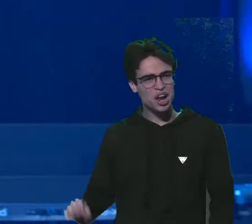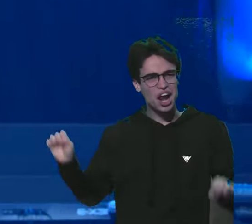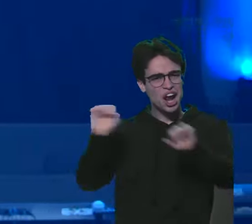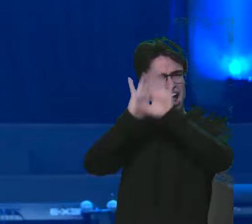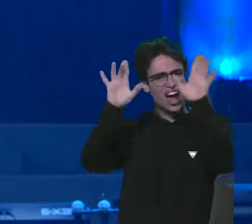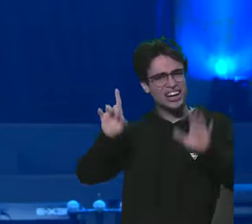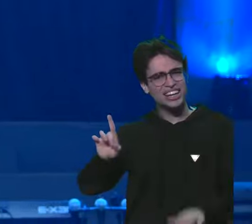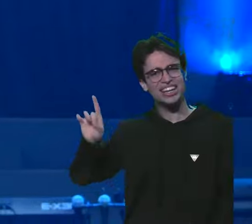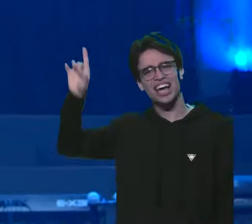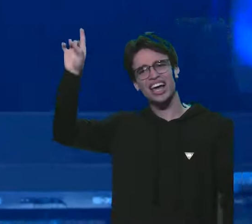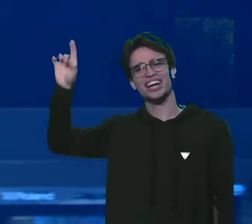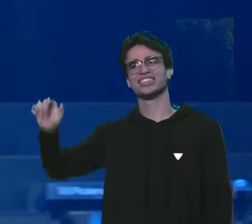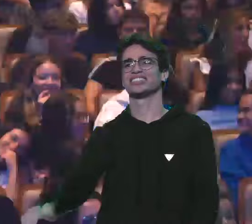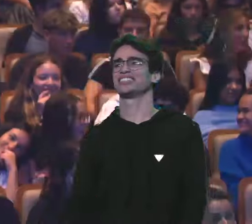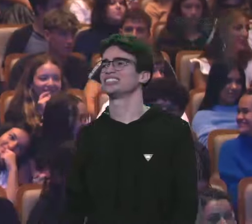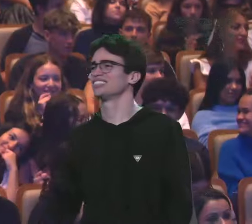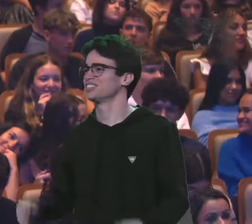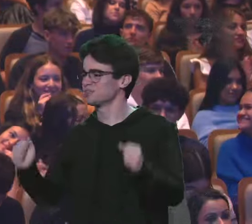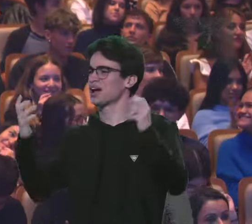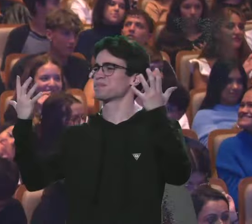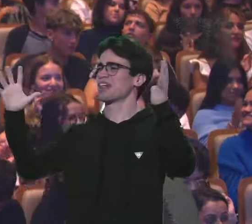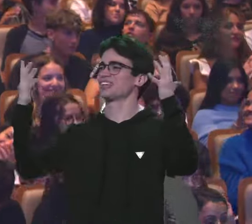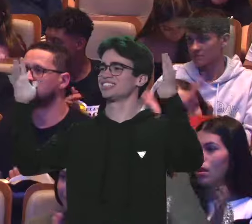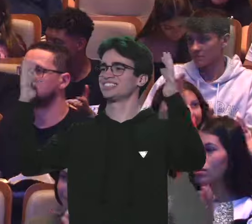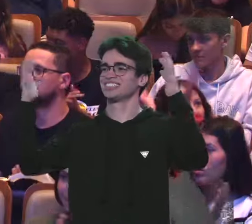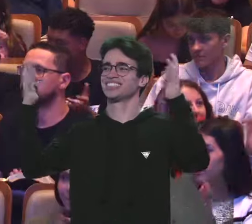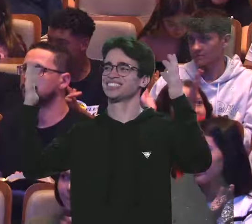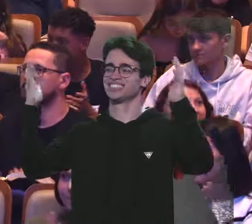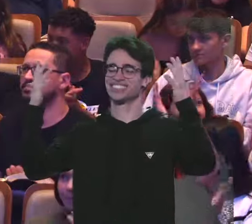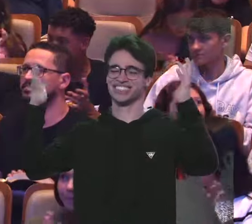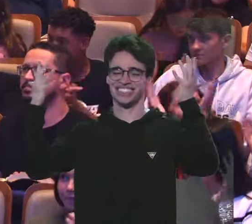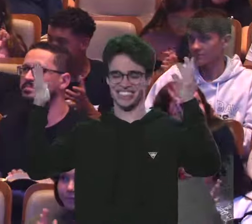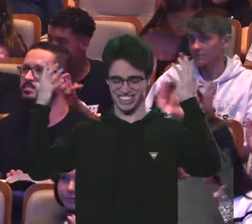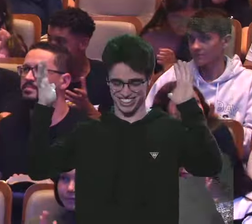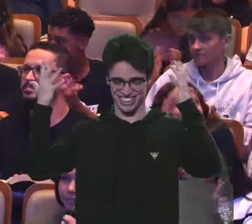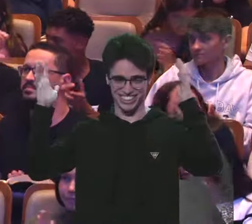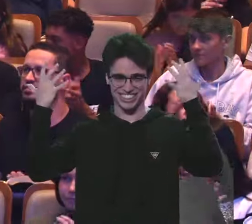Deus? Dá uma salva de palmas aí para Jesus.